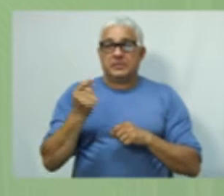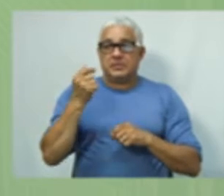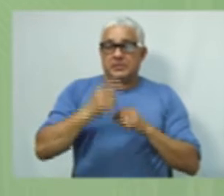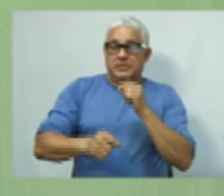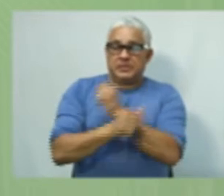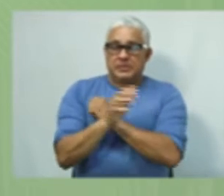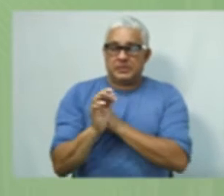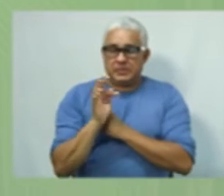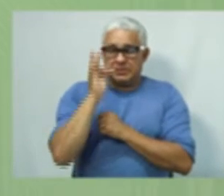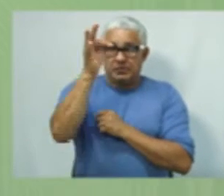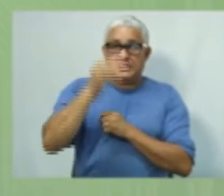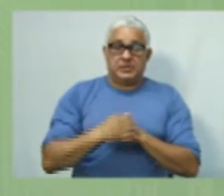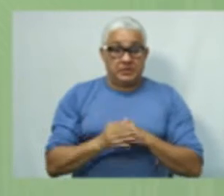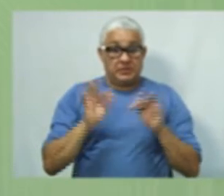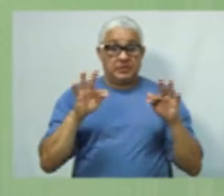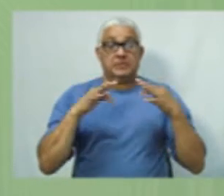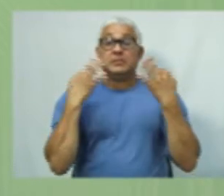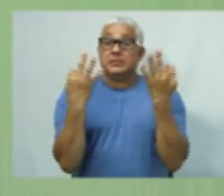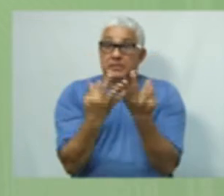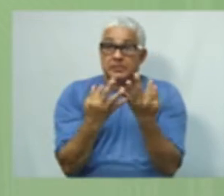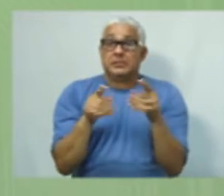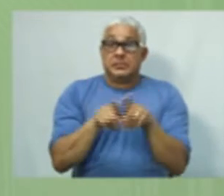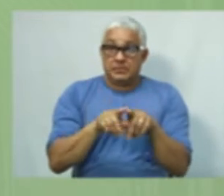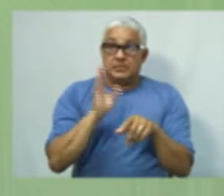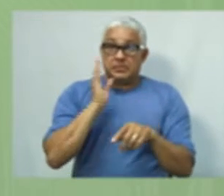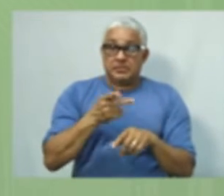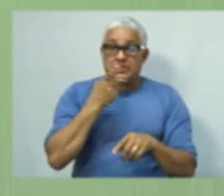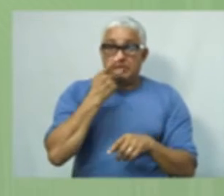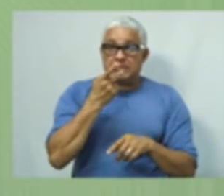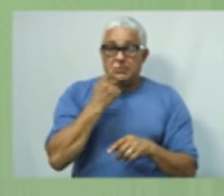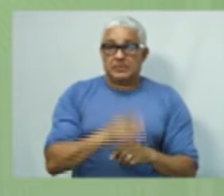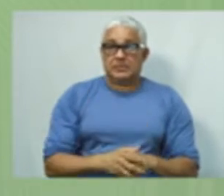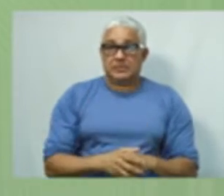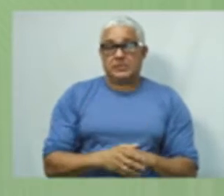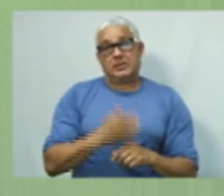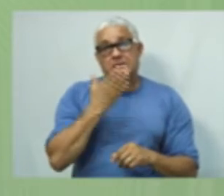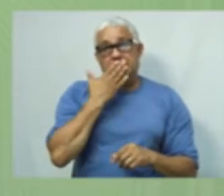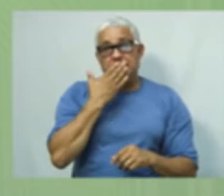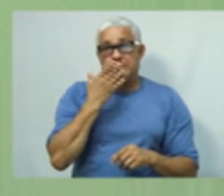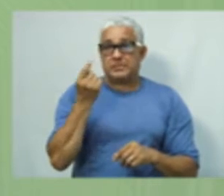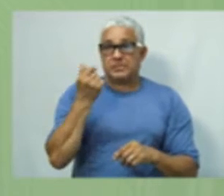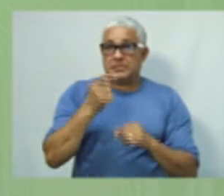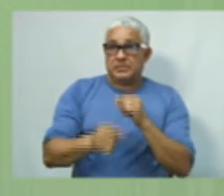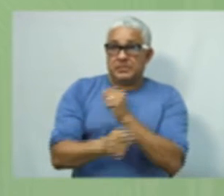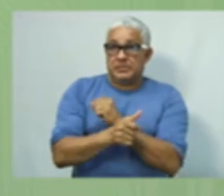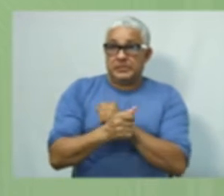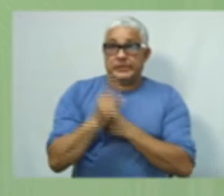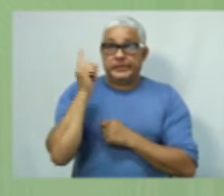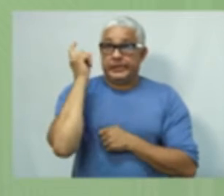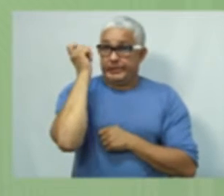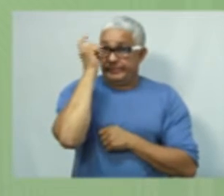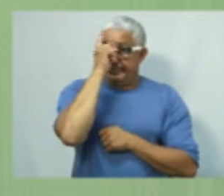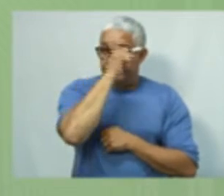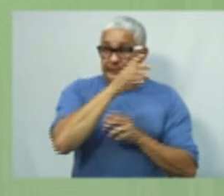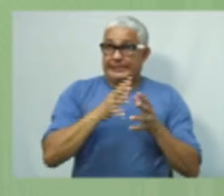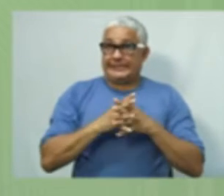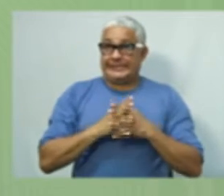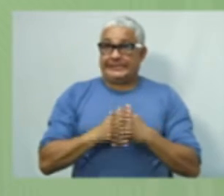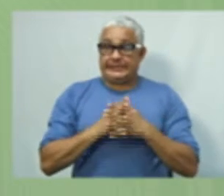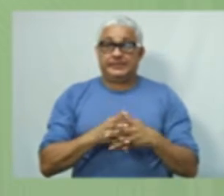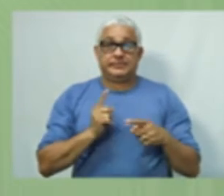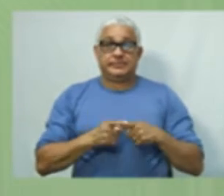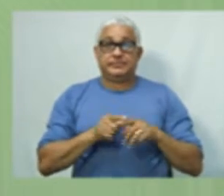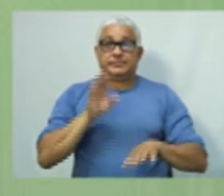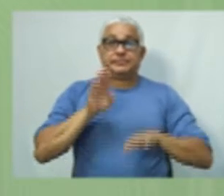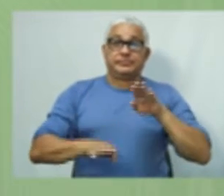futuro. Da família, né, que nós já falamos aqui, mas é um tipo de financiamento muito complicado, né, porque